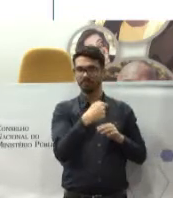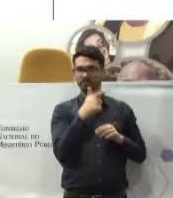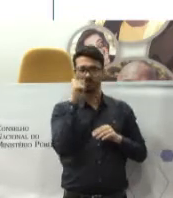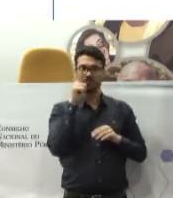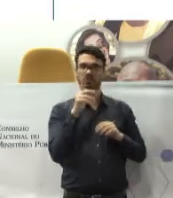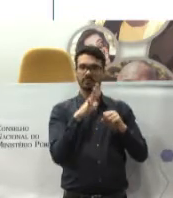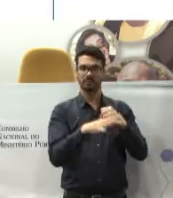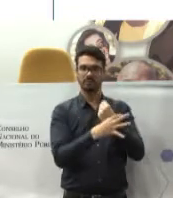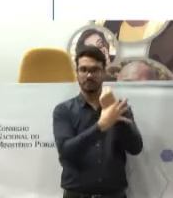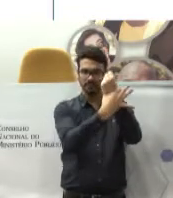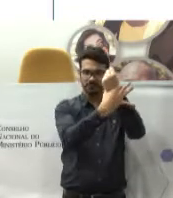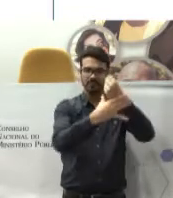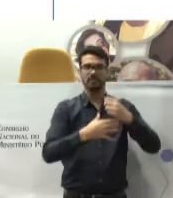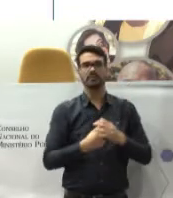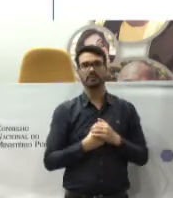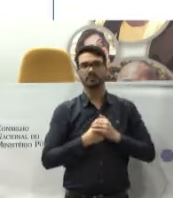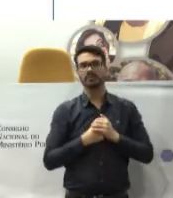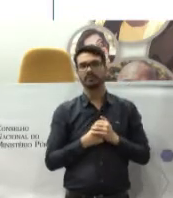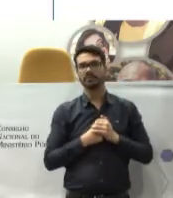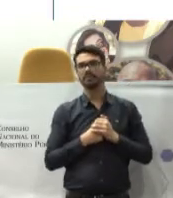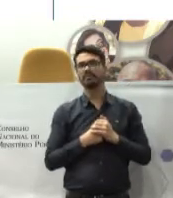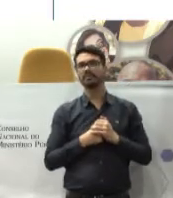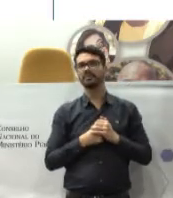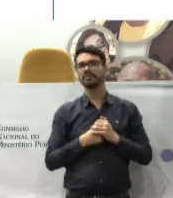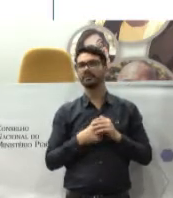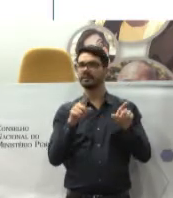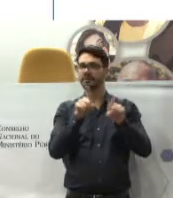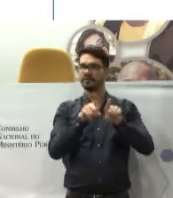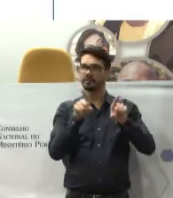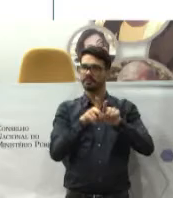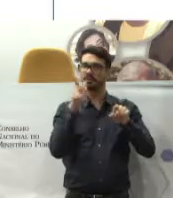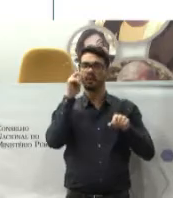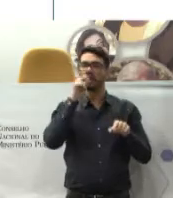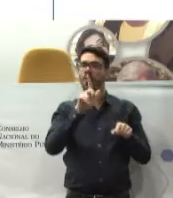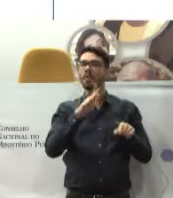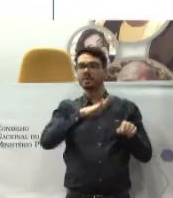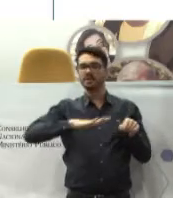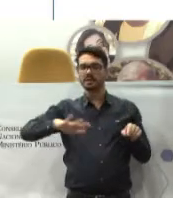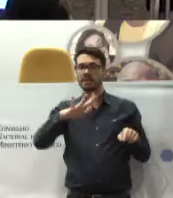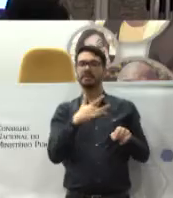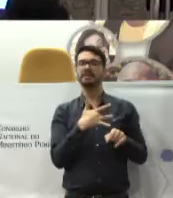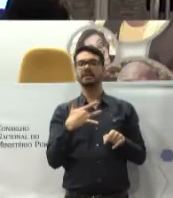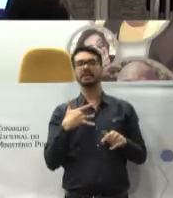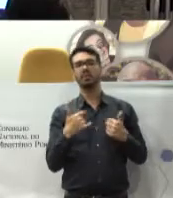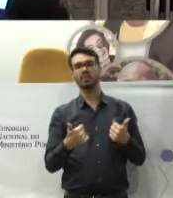jurídica, acomodar e acomodação social nas demandas de saúde.